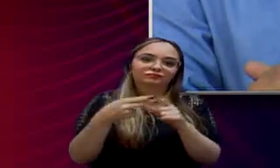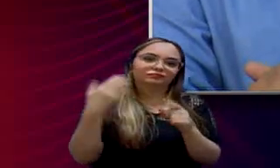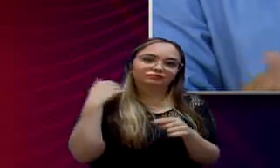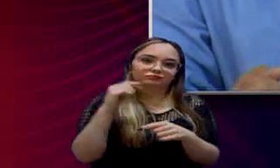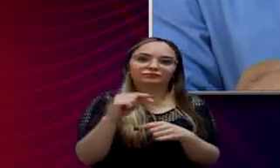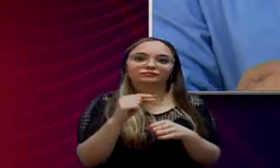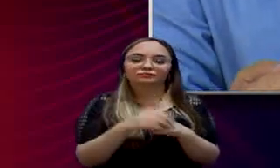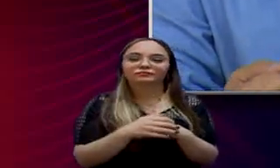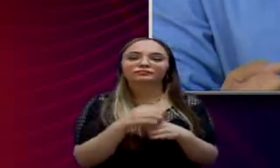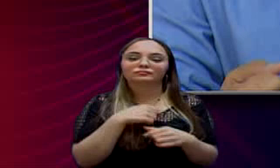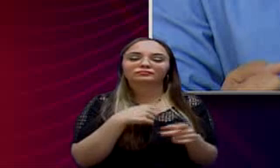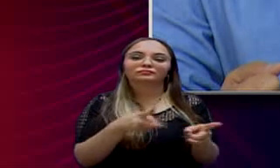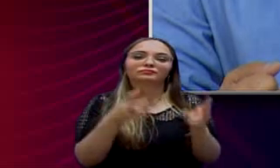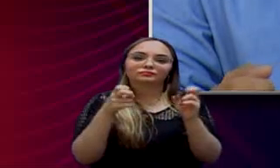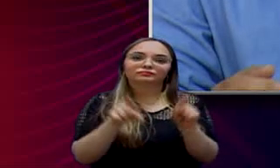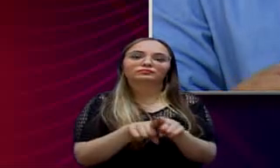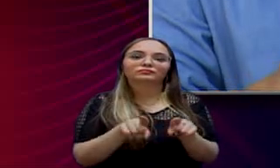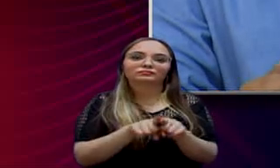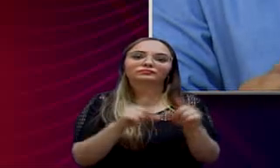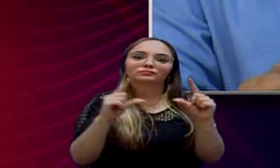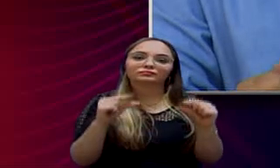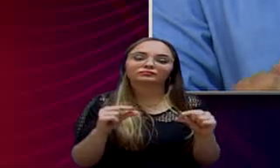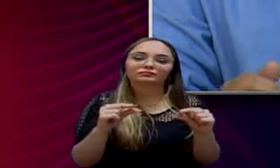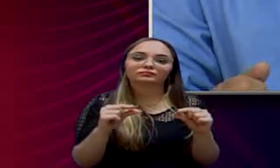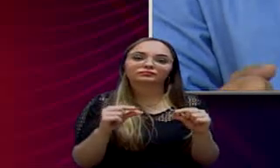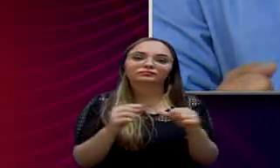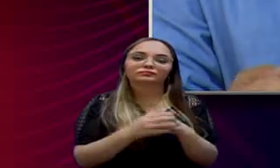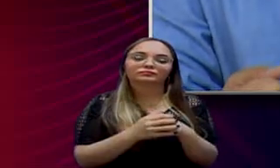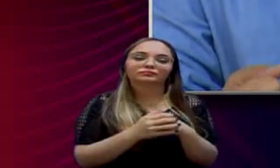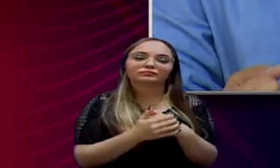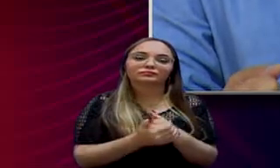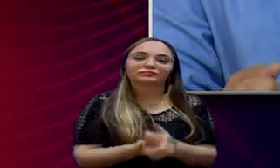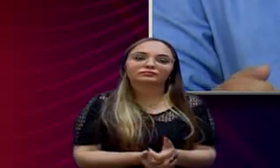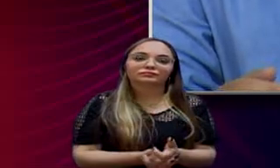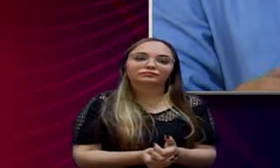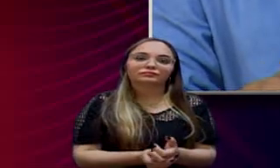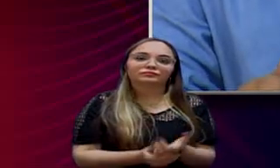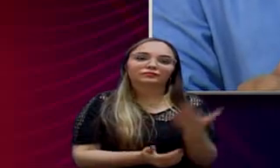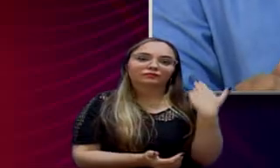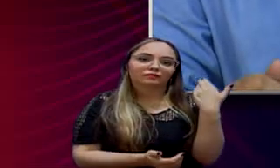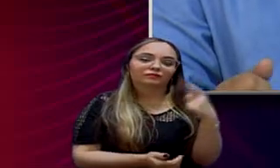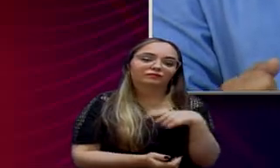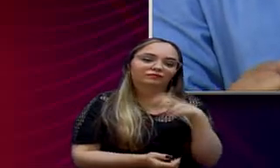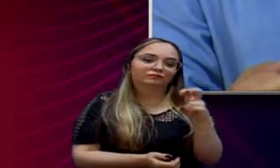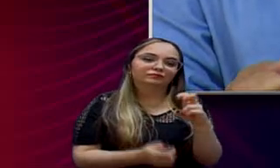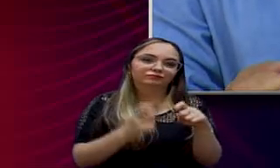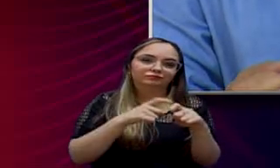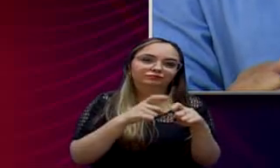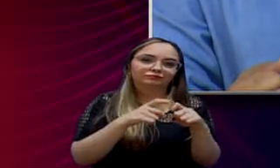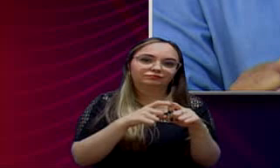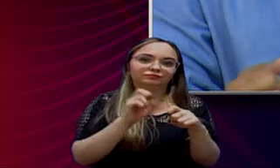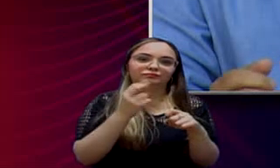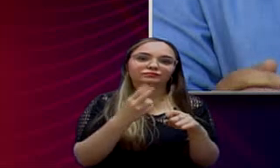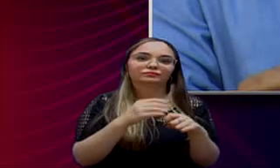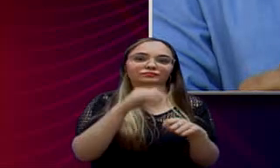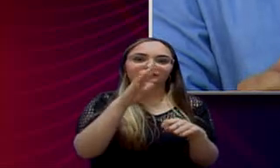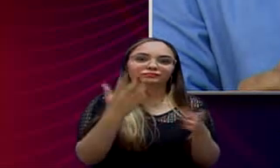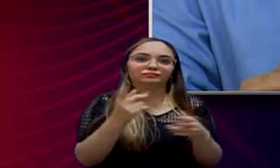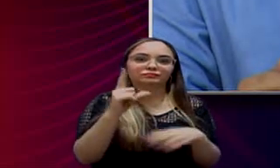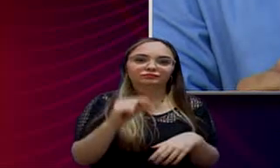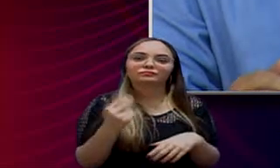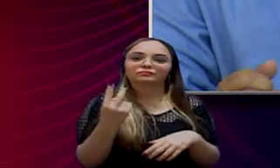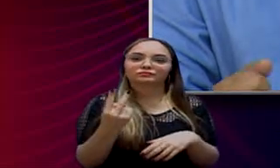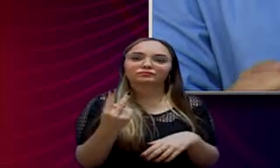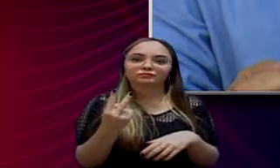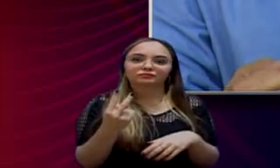isso redução do cara por exemplo nós tínhamos cinco médicos ou mais foi reduziu para dois